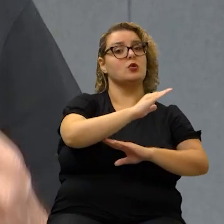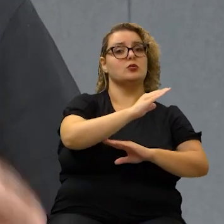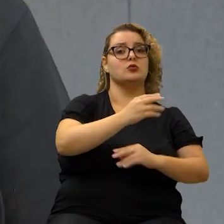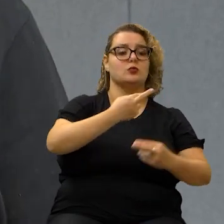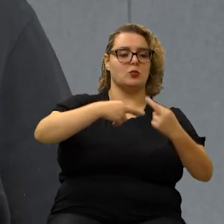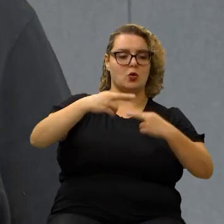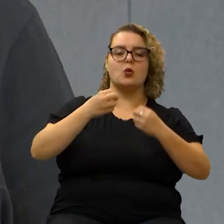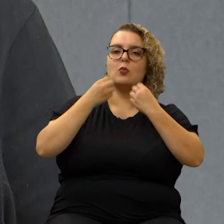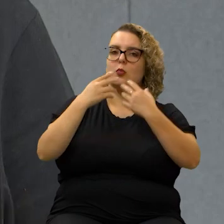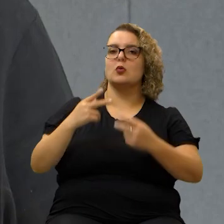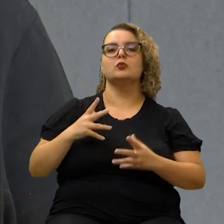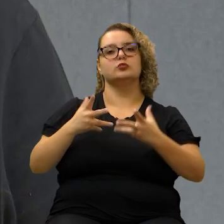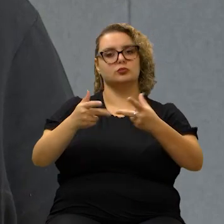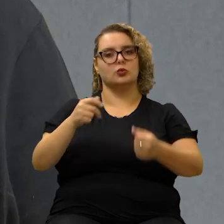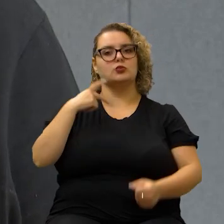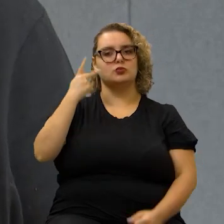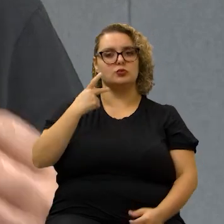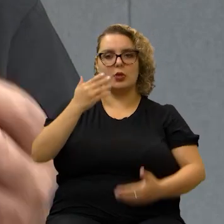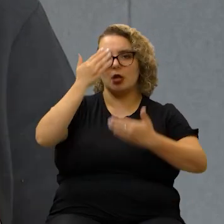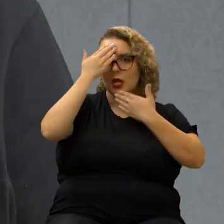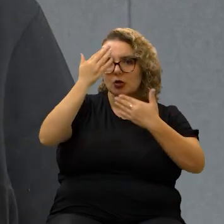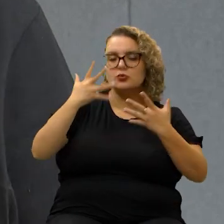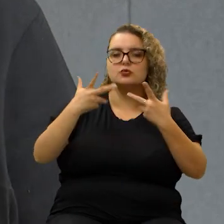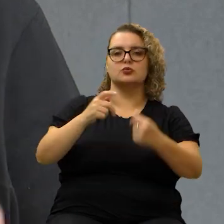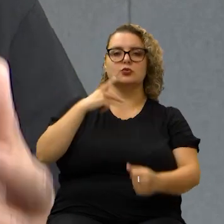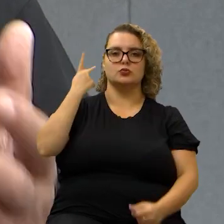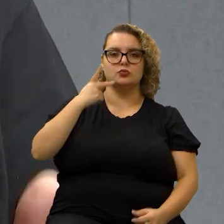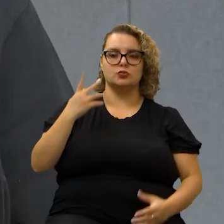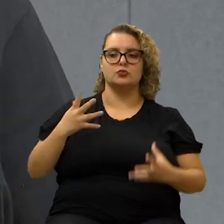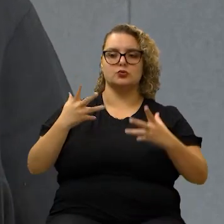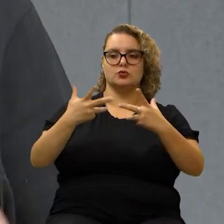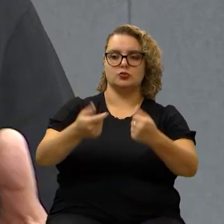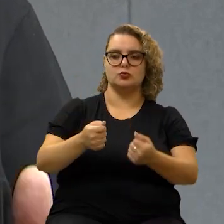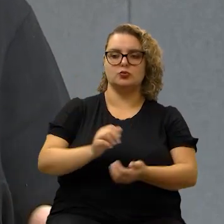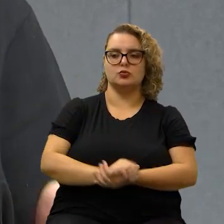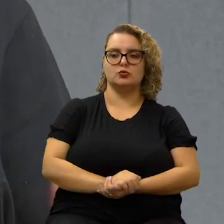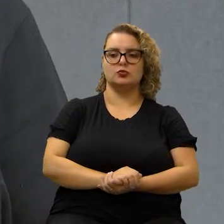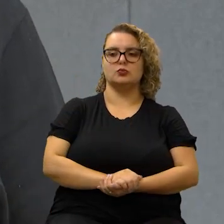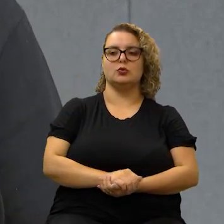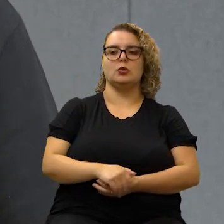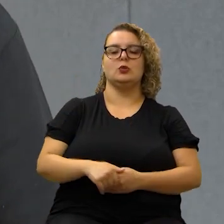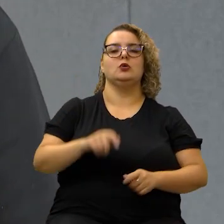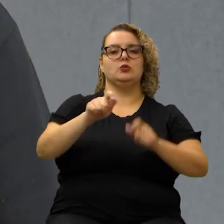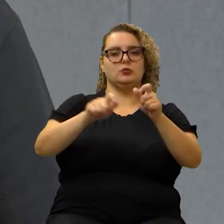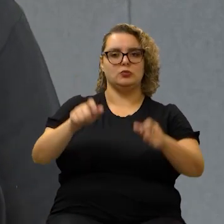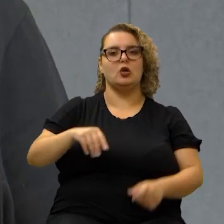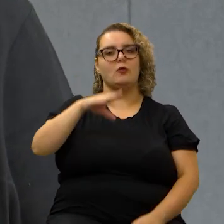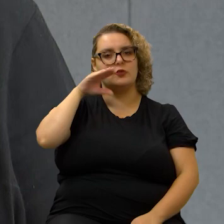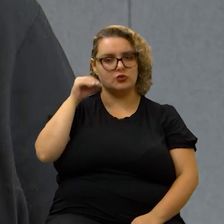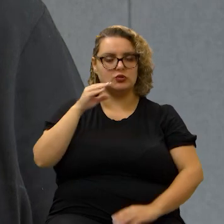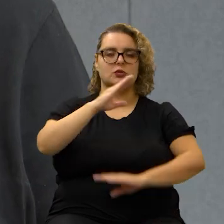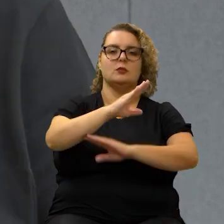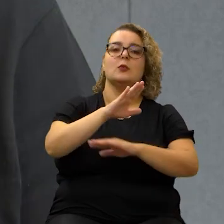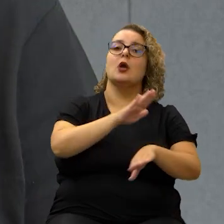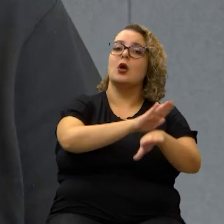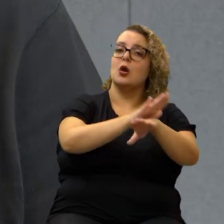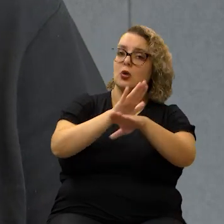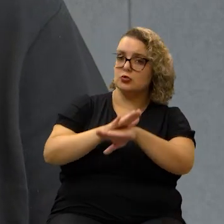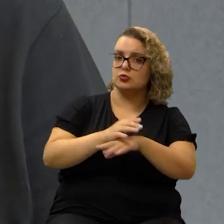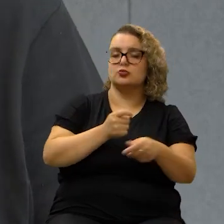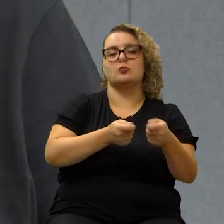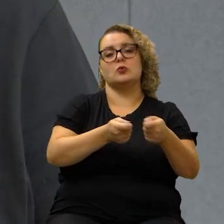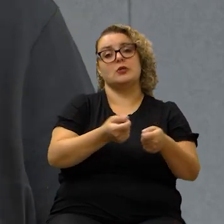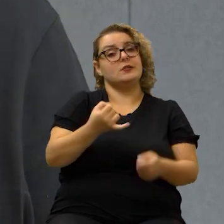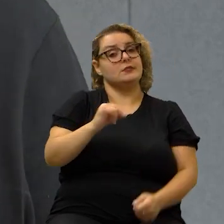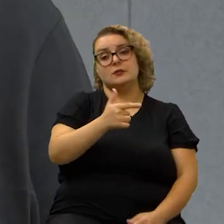câmara do bom relacionamento com todos os vereadores agradecer a todos os vereadores e todos os os pessoal os funcionários da câmara que contribui para